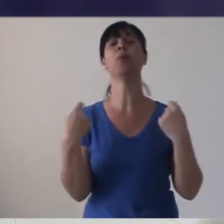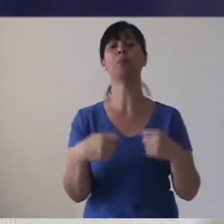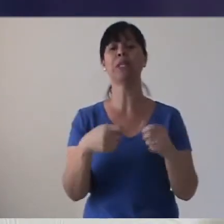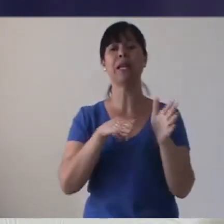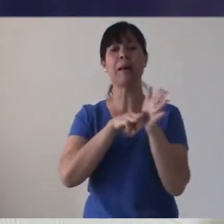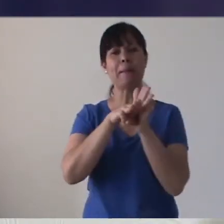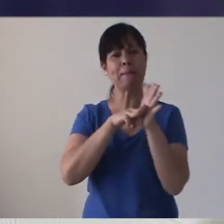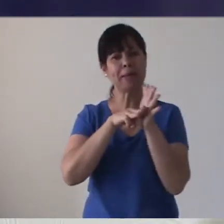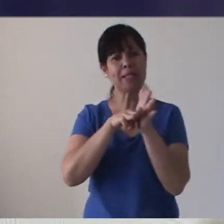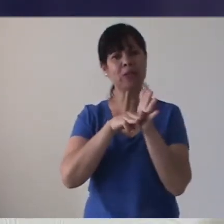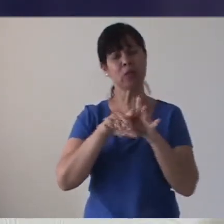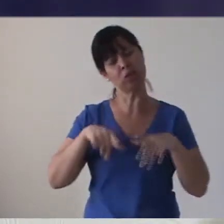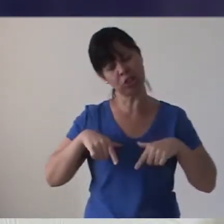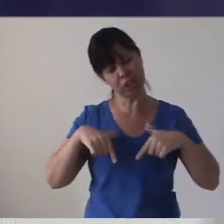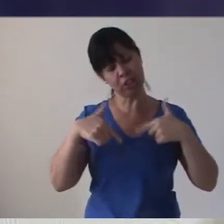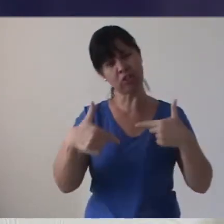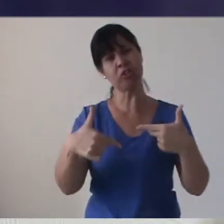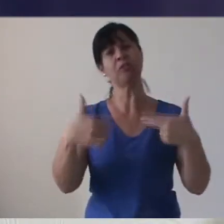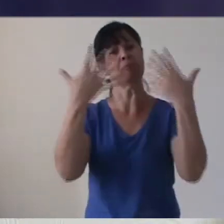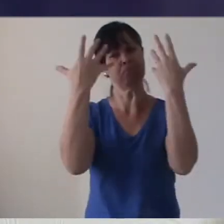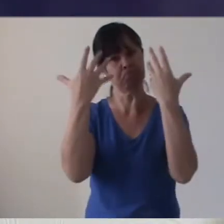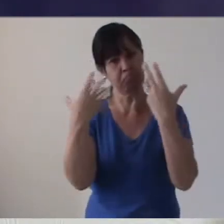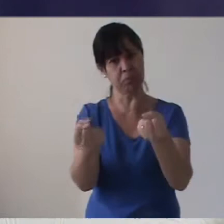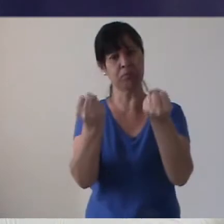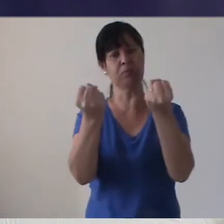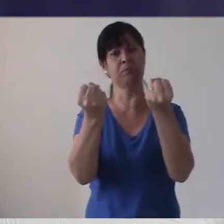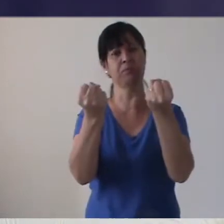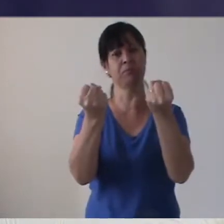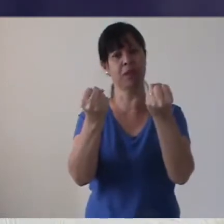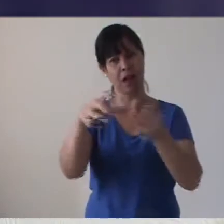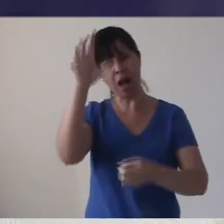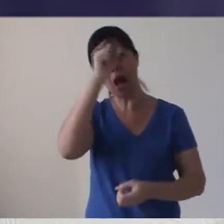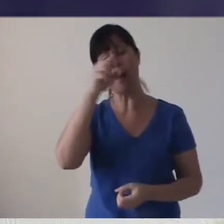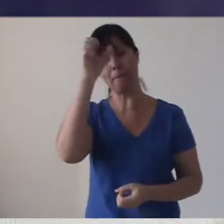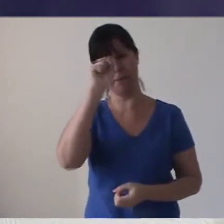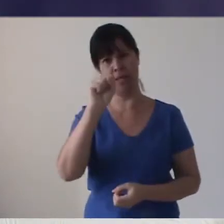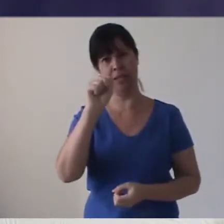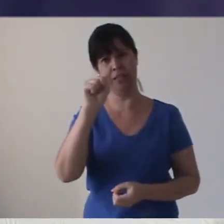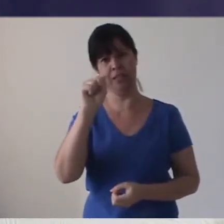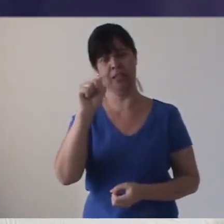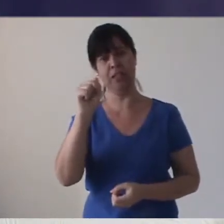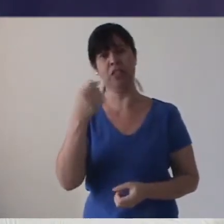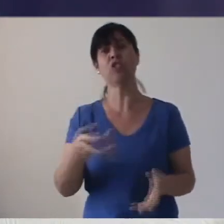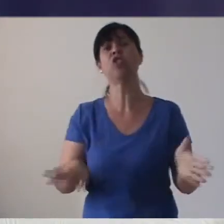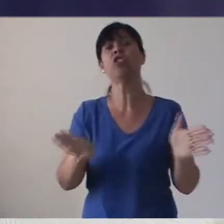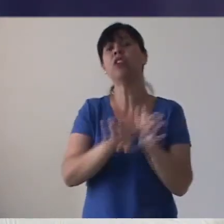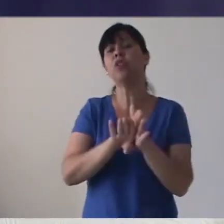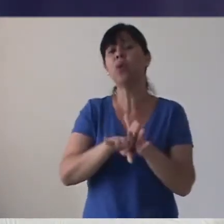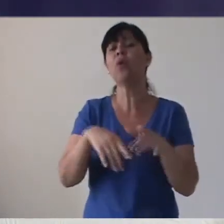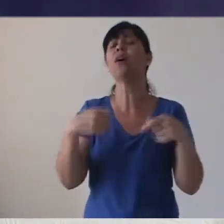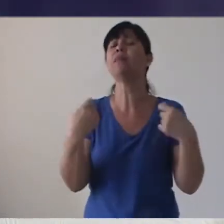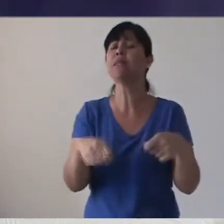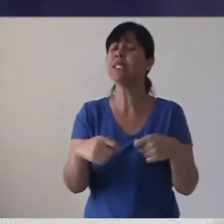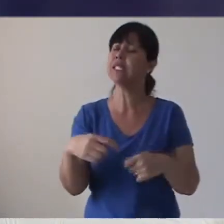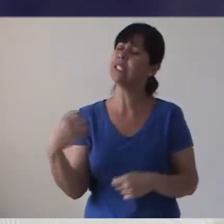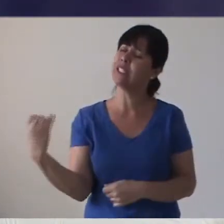dessas metodologias, elas vieram para ficar e elas são muito importantes. E assim,